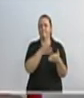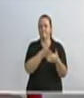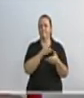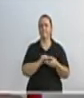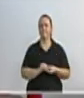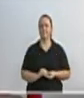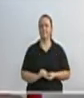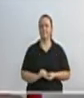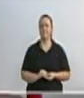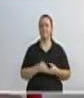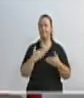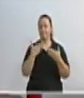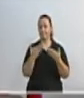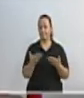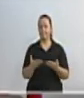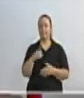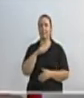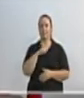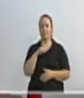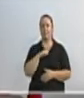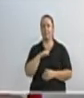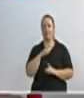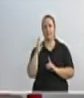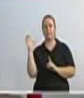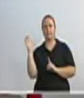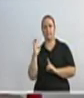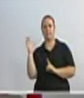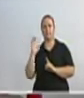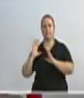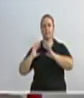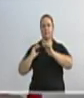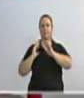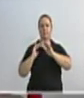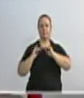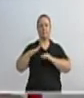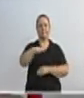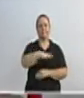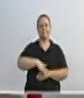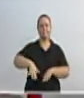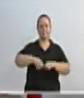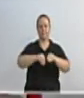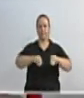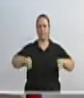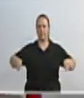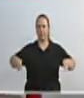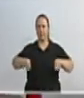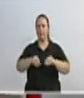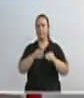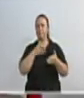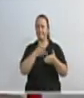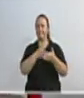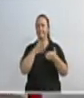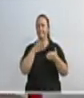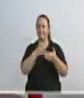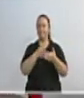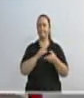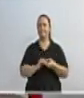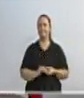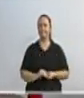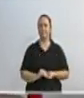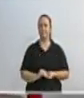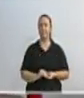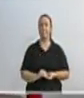nós temos hoje demandas relacionadas às dimensões de terrenos, que é um grande impeditivo. Nós temos